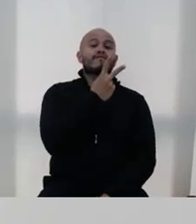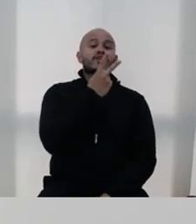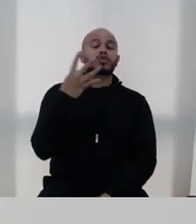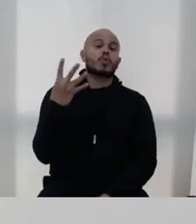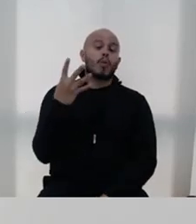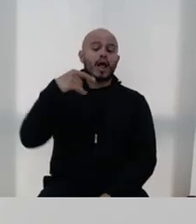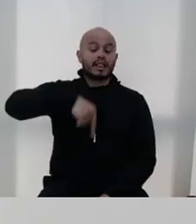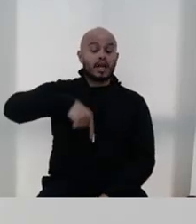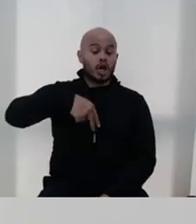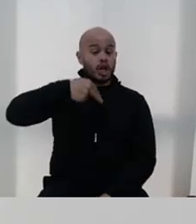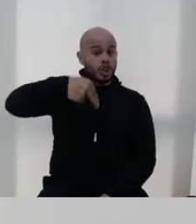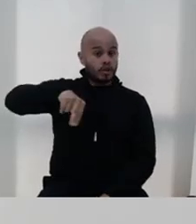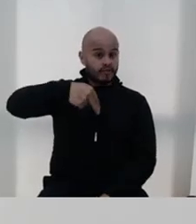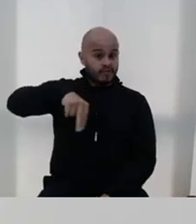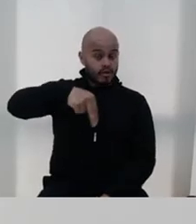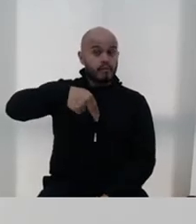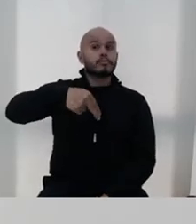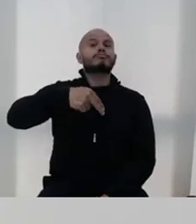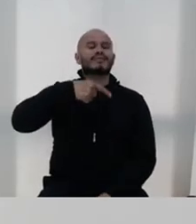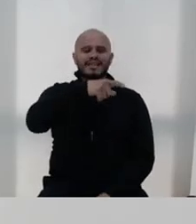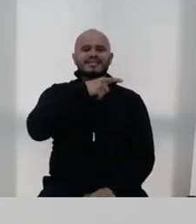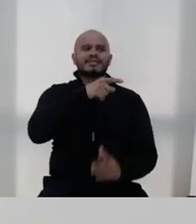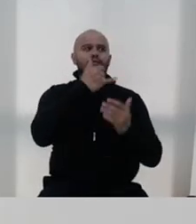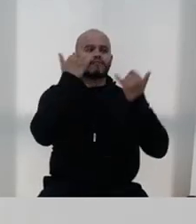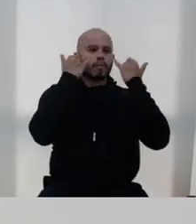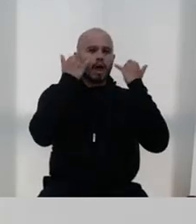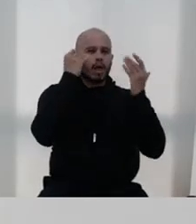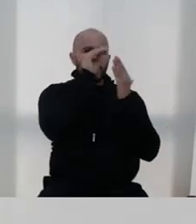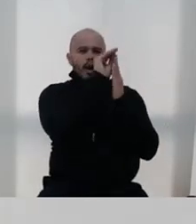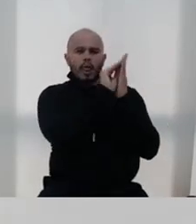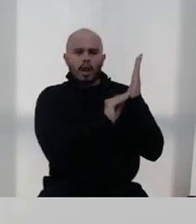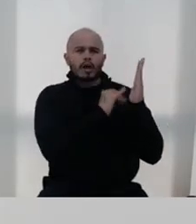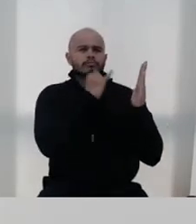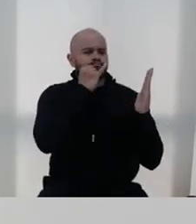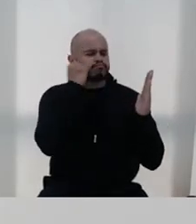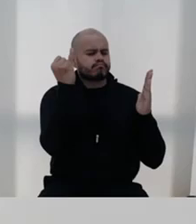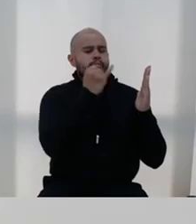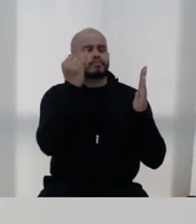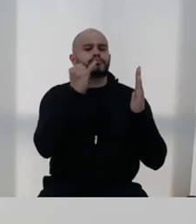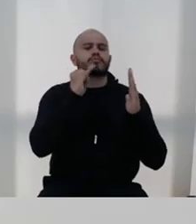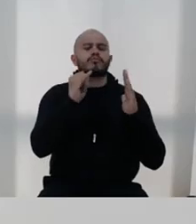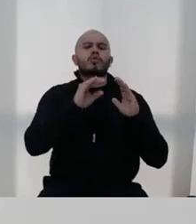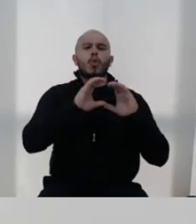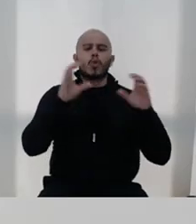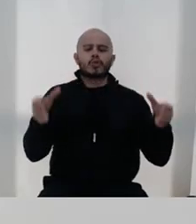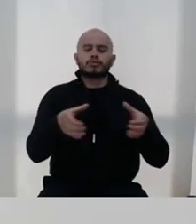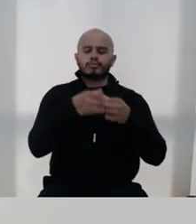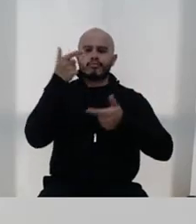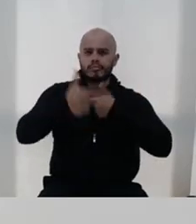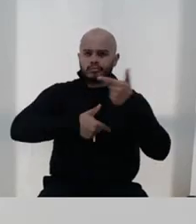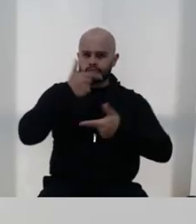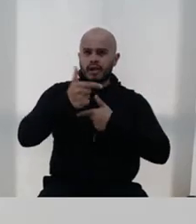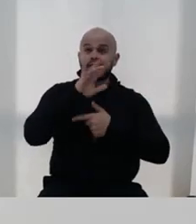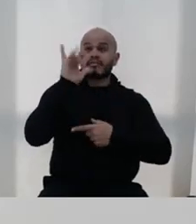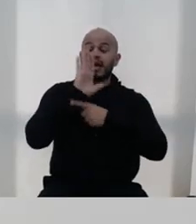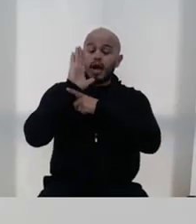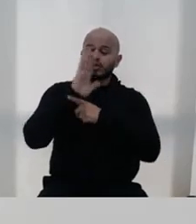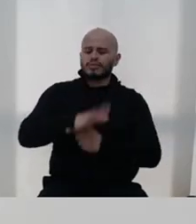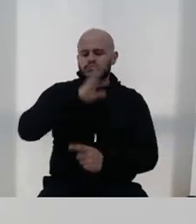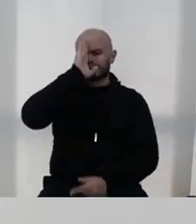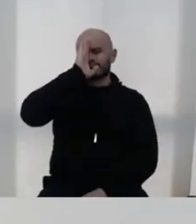24/11. Esses dados do questionário são muito importantes para o trabalho do comitê e certamente nos auxiliarão, principalmente